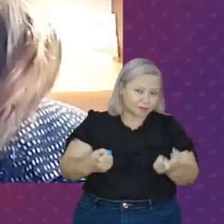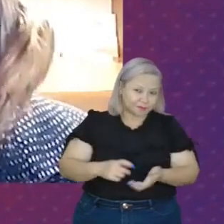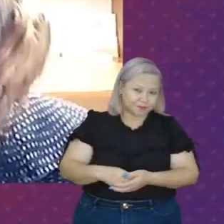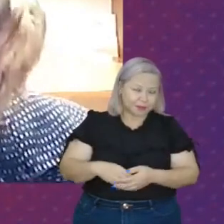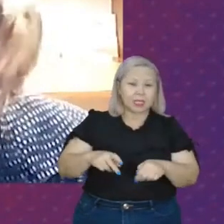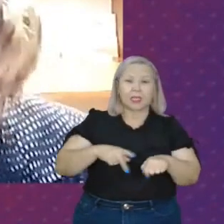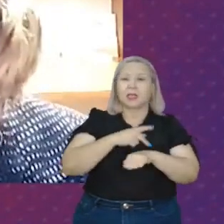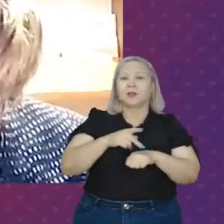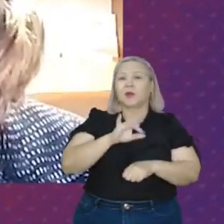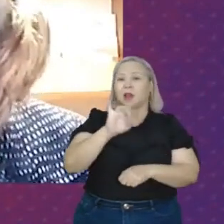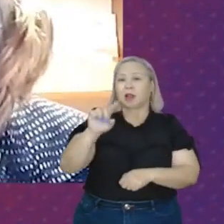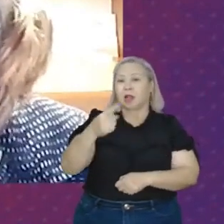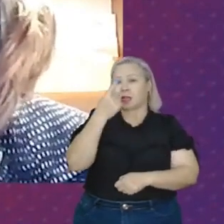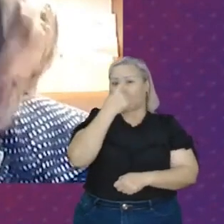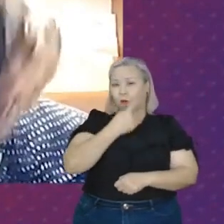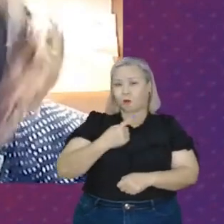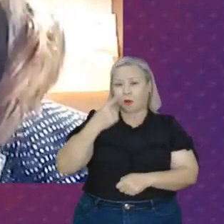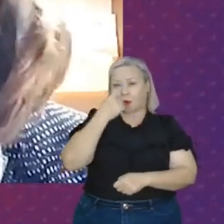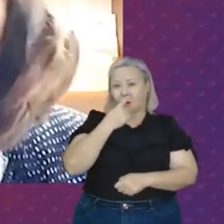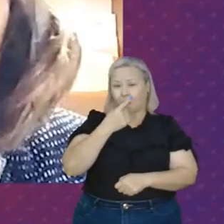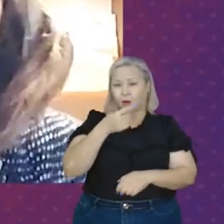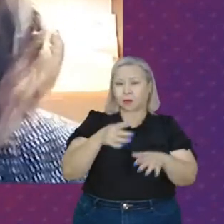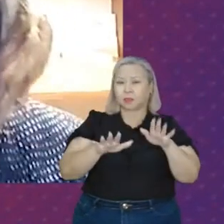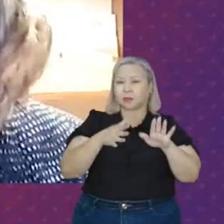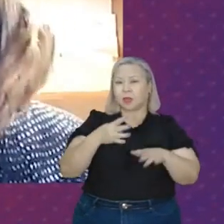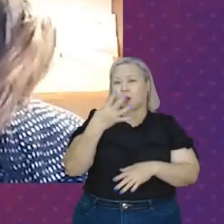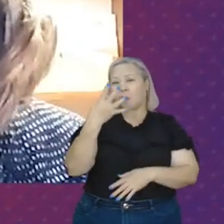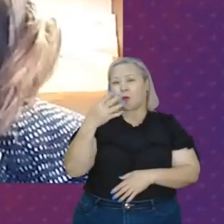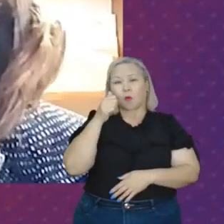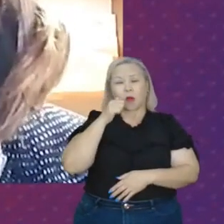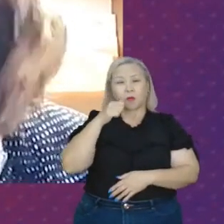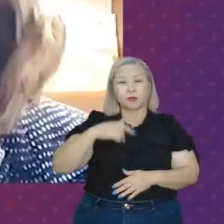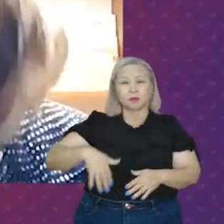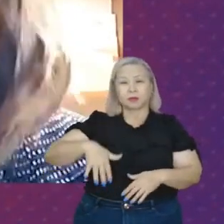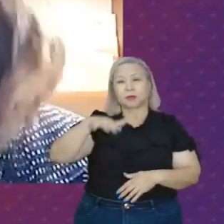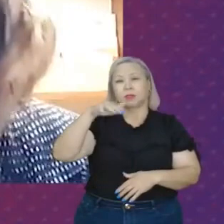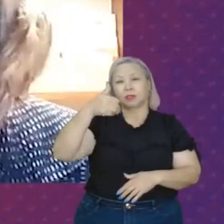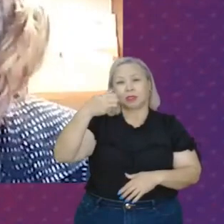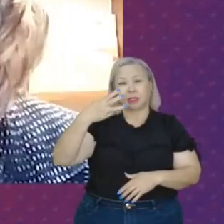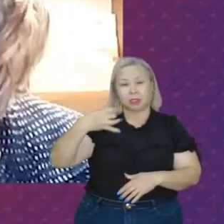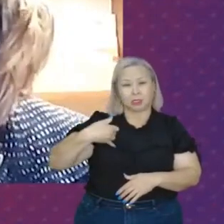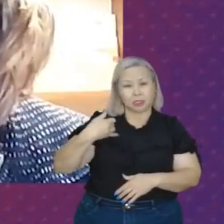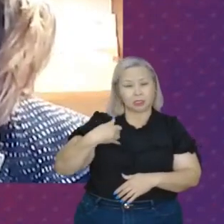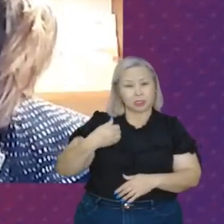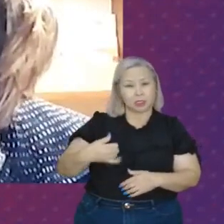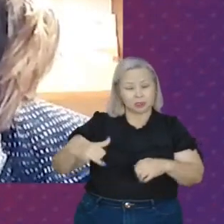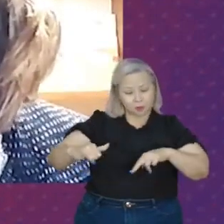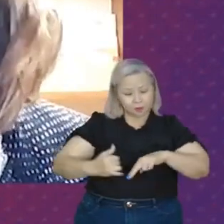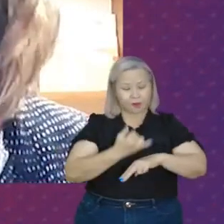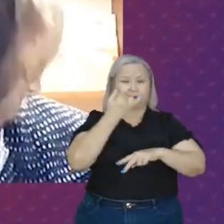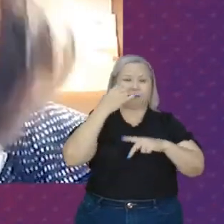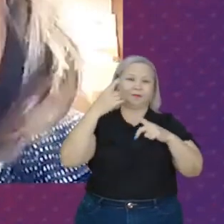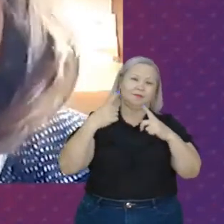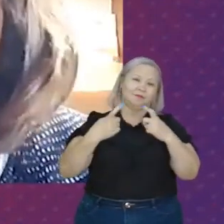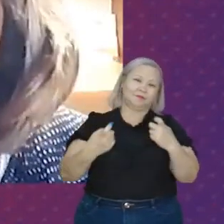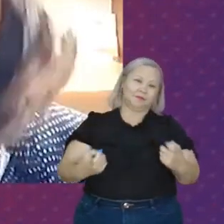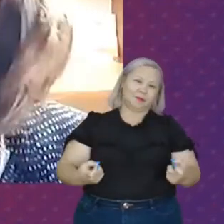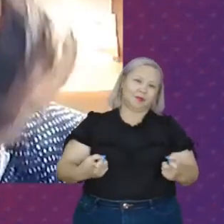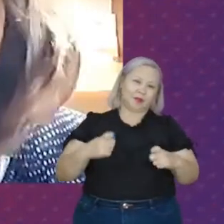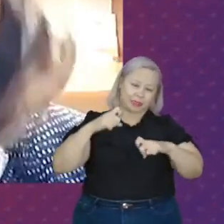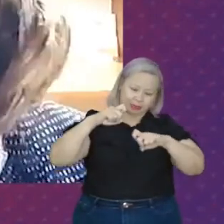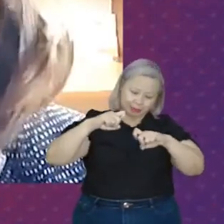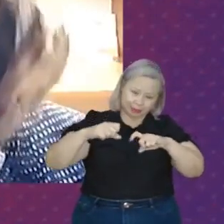cada 1 hora, pelo menos 4 meninas de até 13 anos são vítimas de violência sexual? E eles